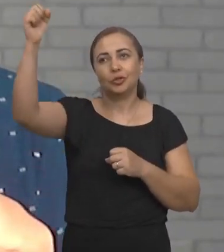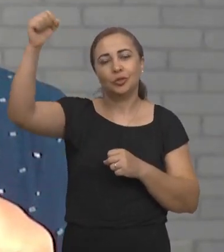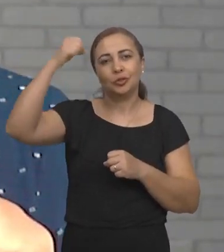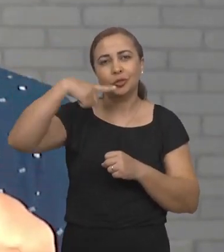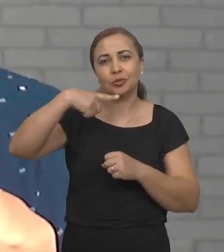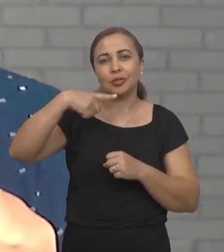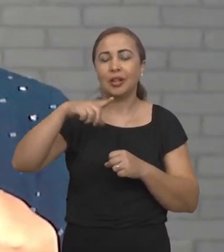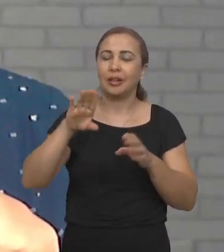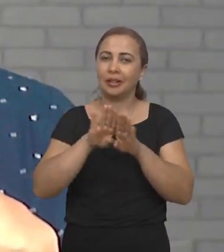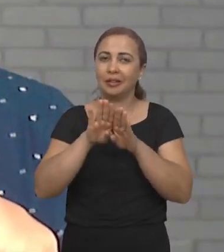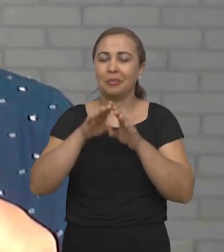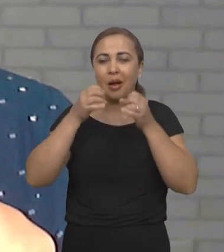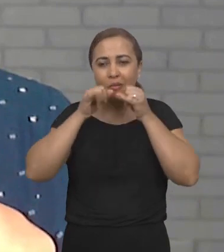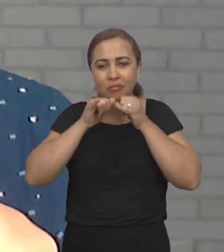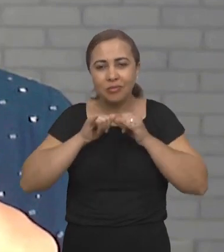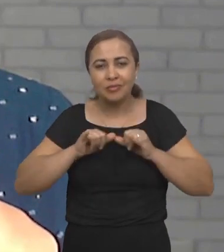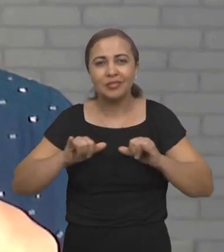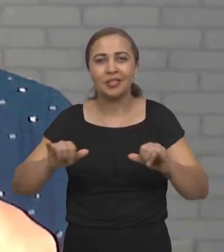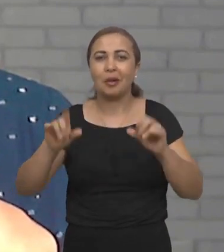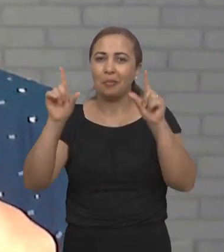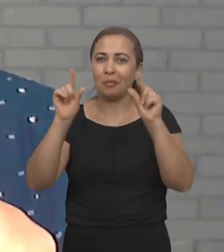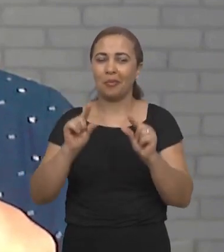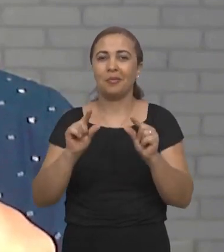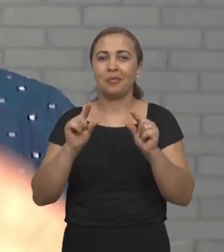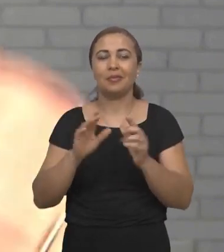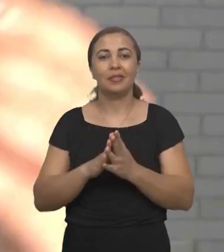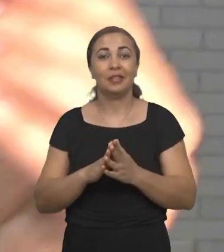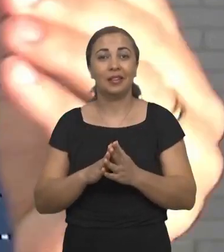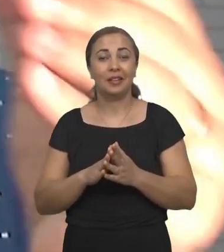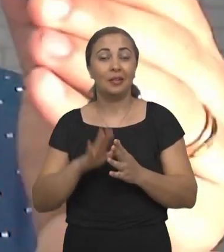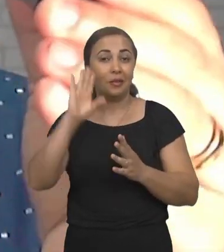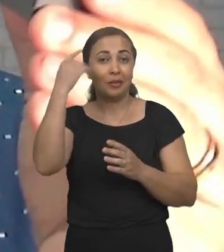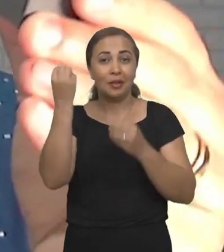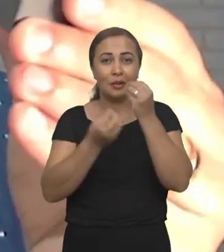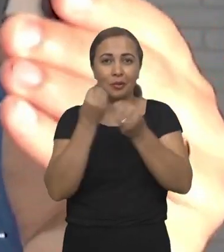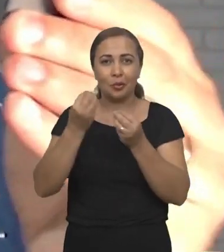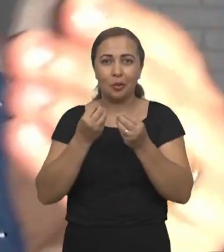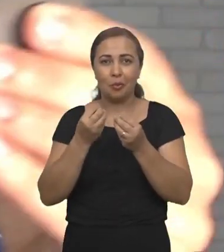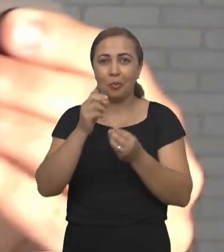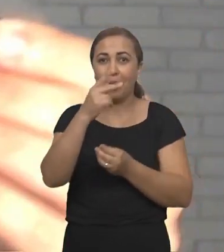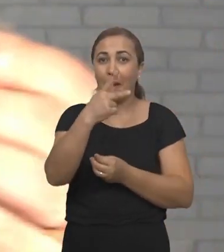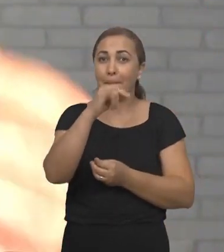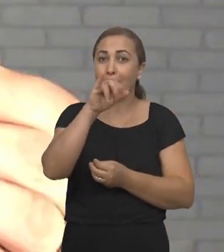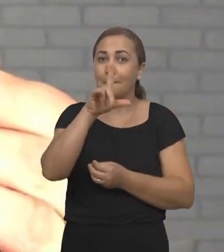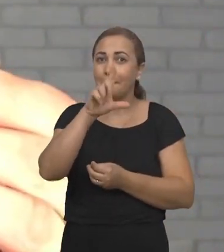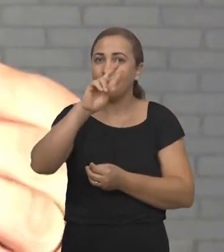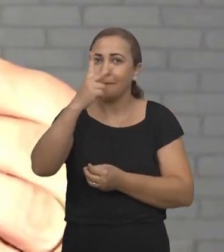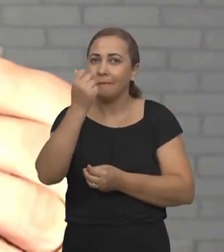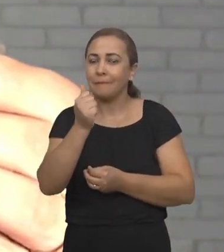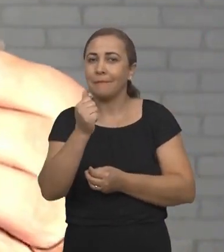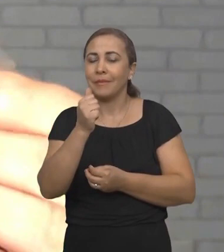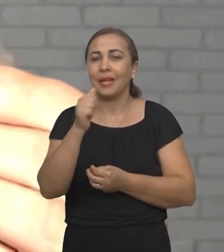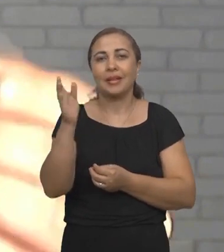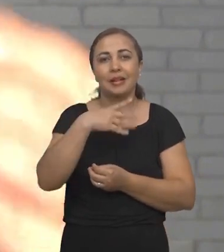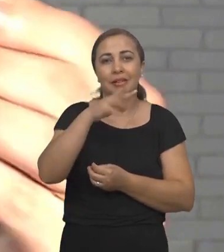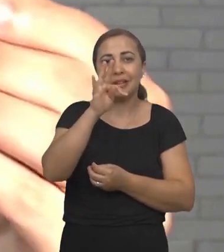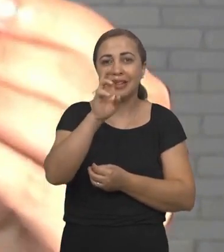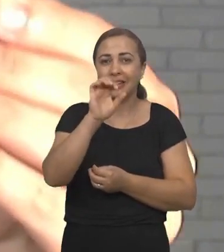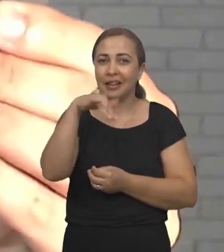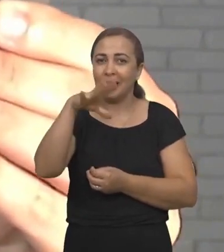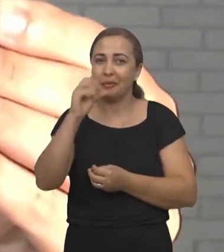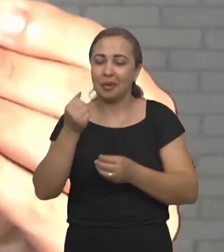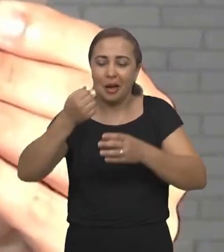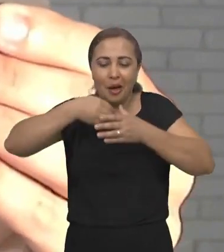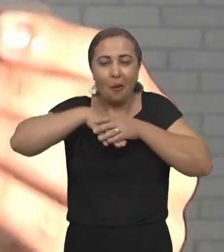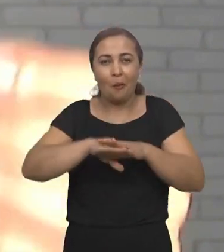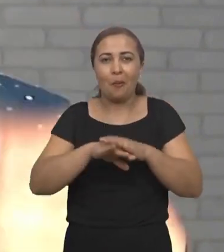tem uma baixa emitância da energia solar. Então, isso aqui funciona como uma pilha térmica, okay? Ele